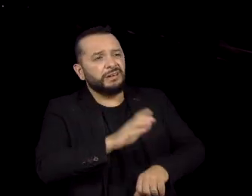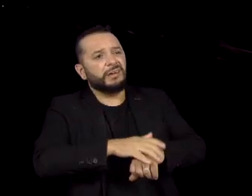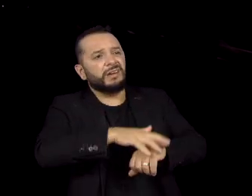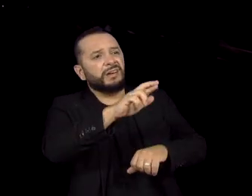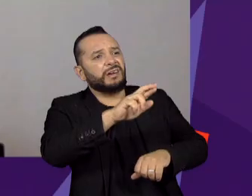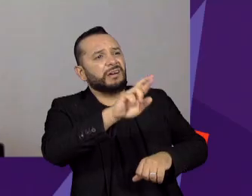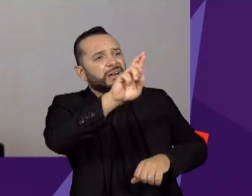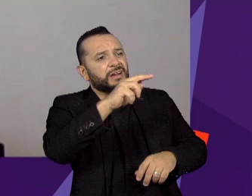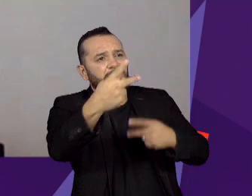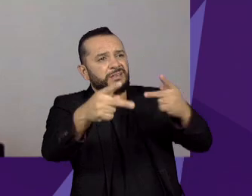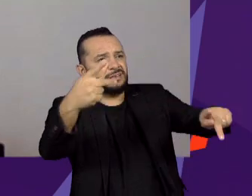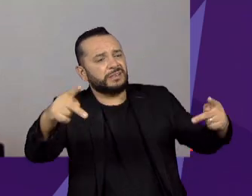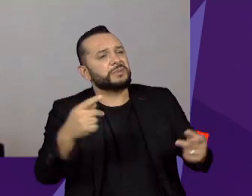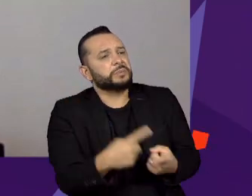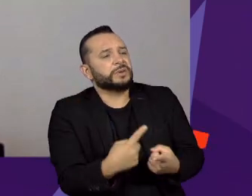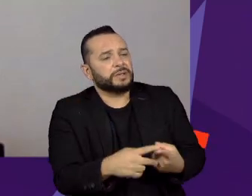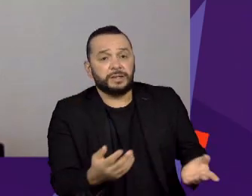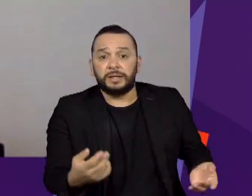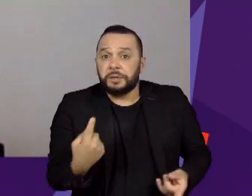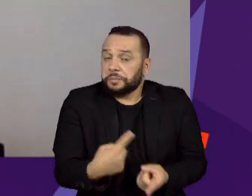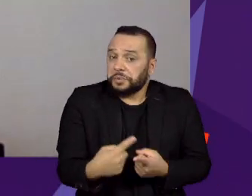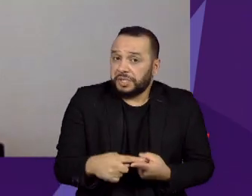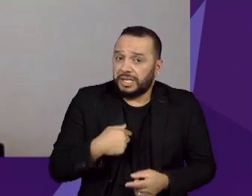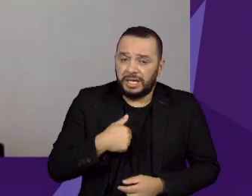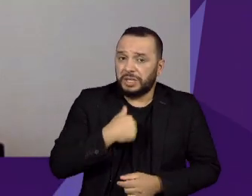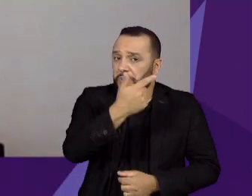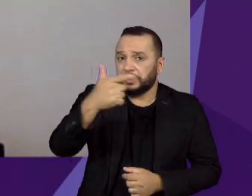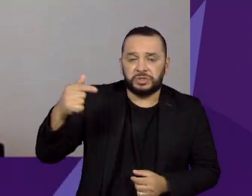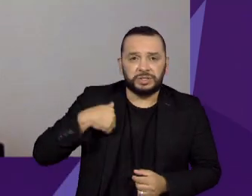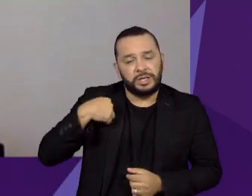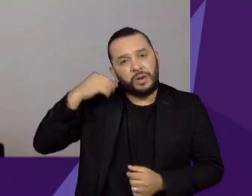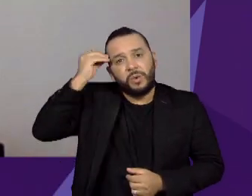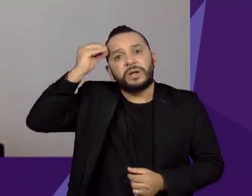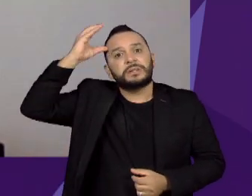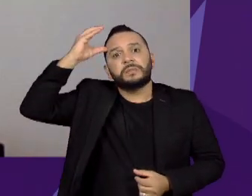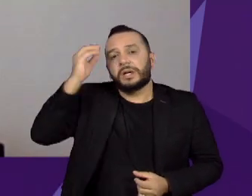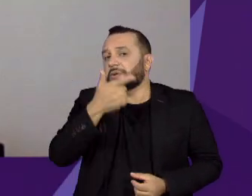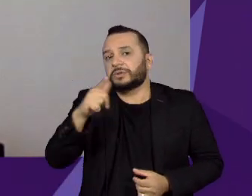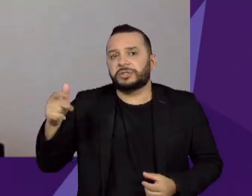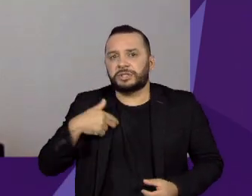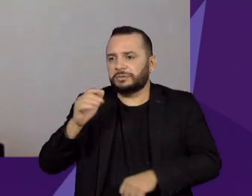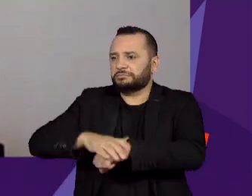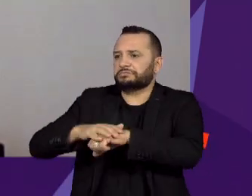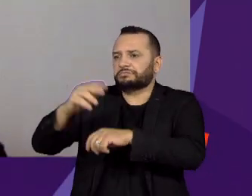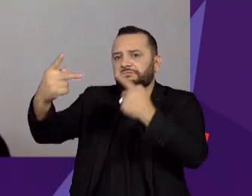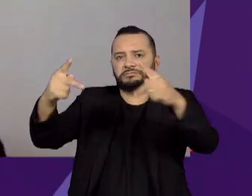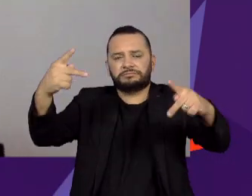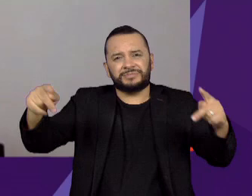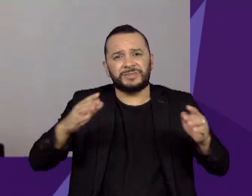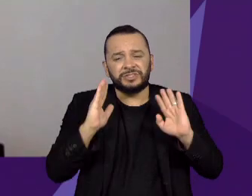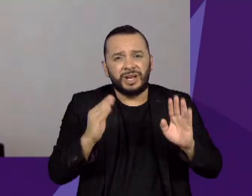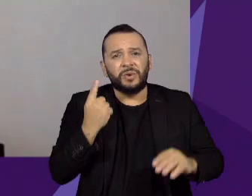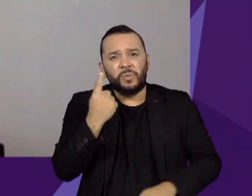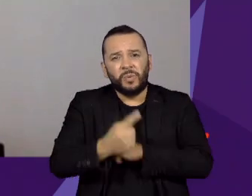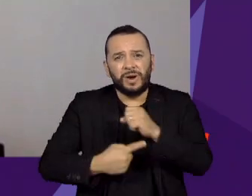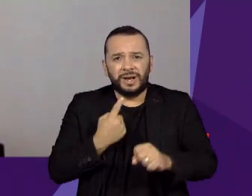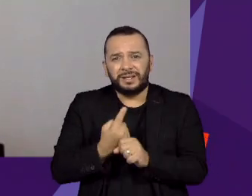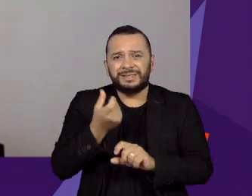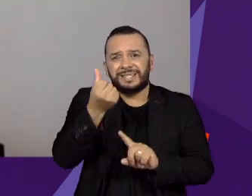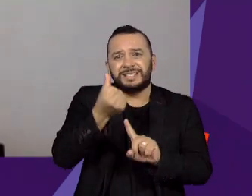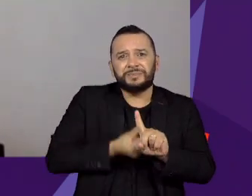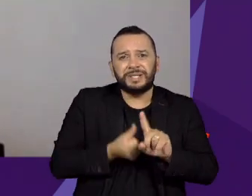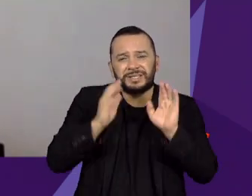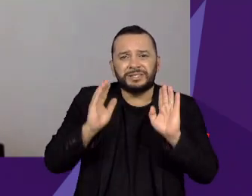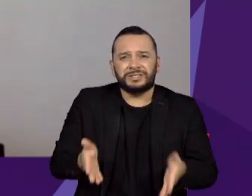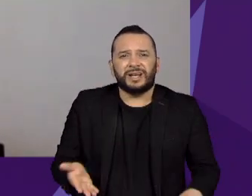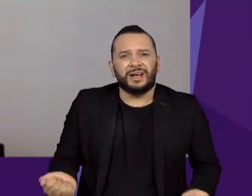no começo, quando eles não tinham elementos, eles fizeram assim, olha, quer saber? Cada médico uma sentença, mas já tem 1 ano e meio que está assim.